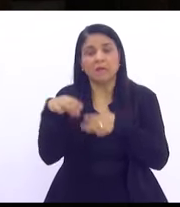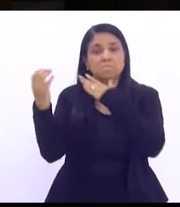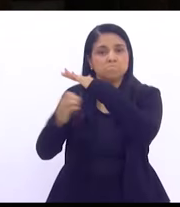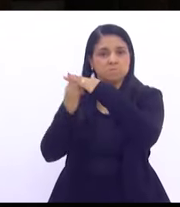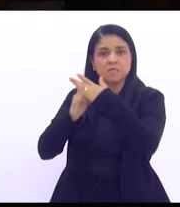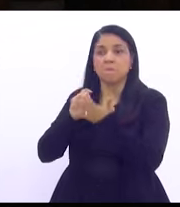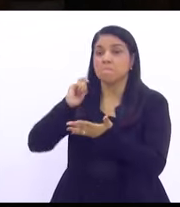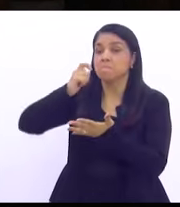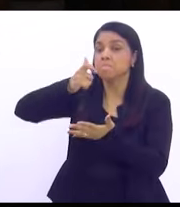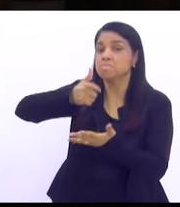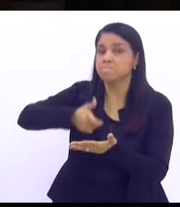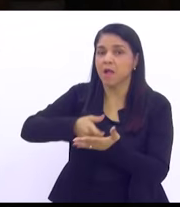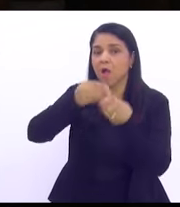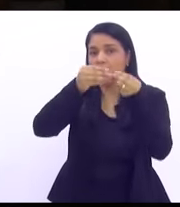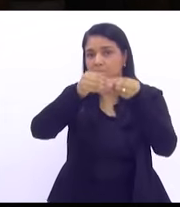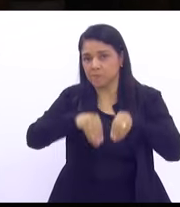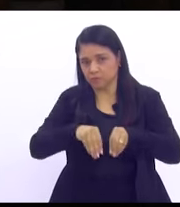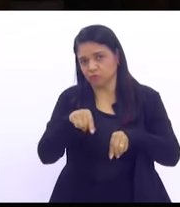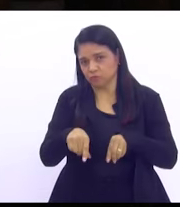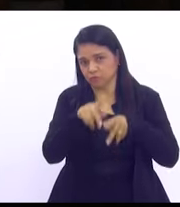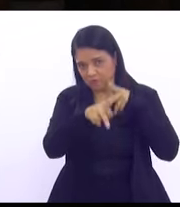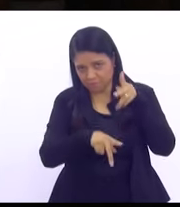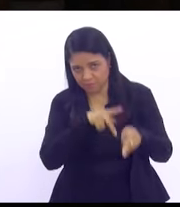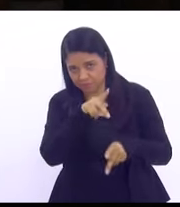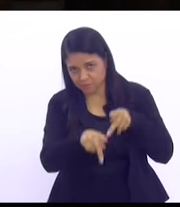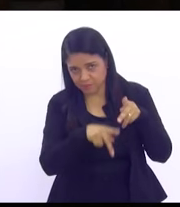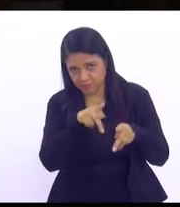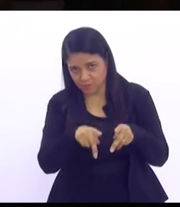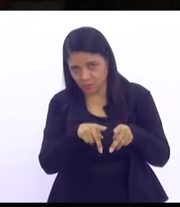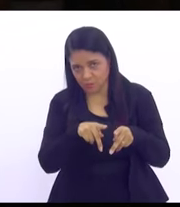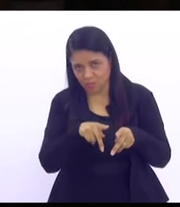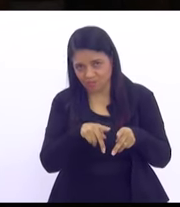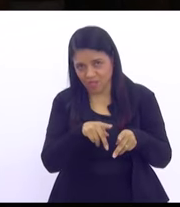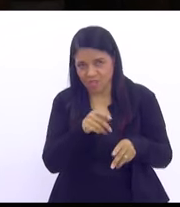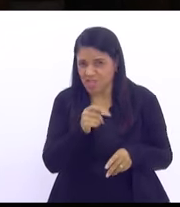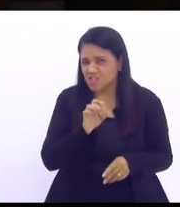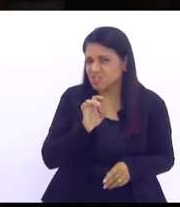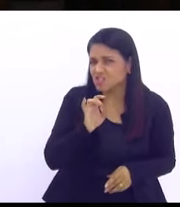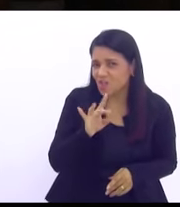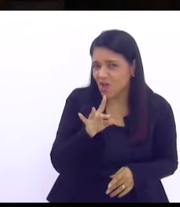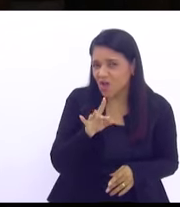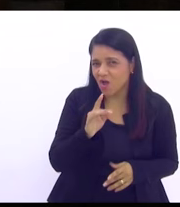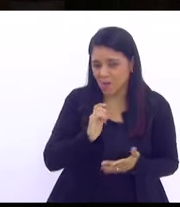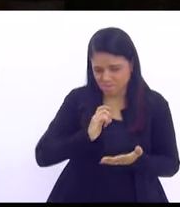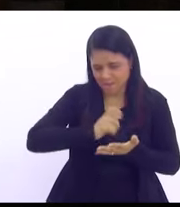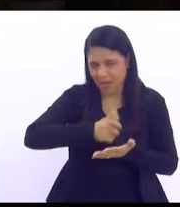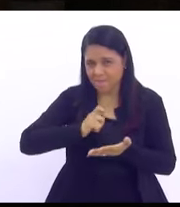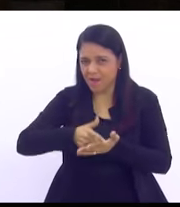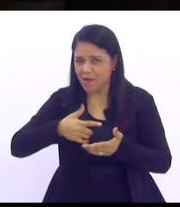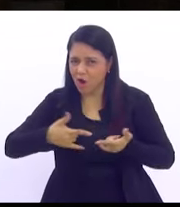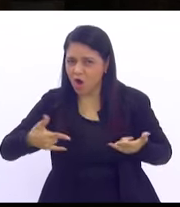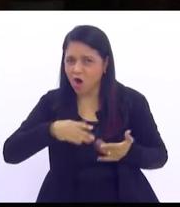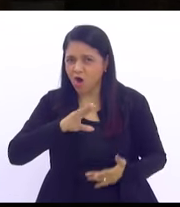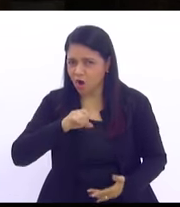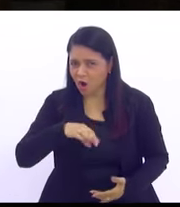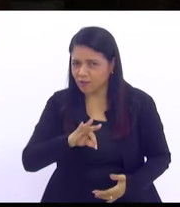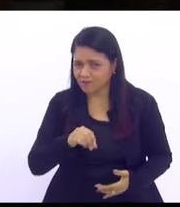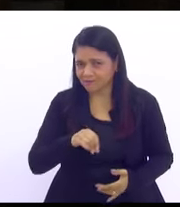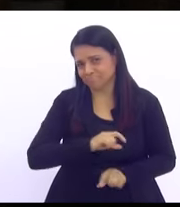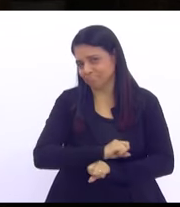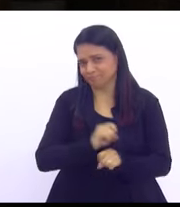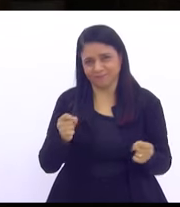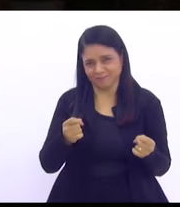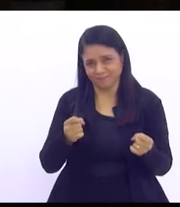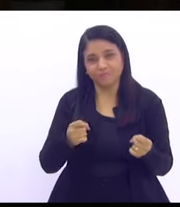preço e não somente usurpar do dinheiro da população e não servir a população como deveria fazer,